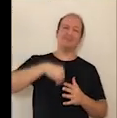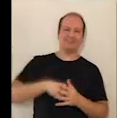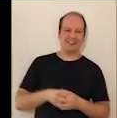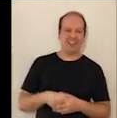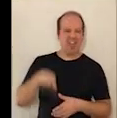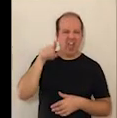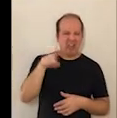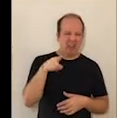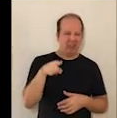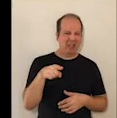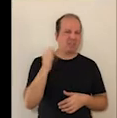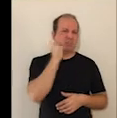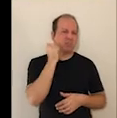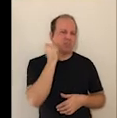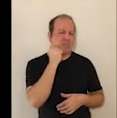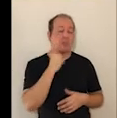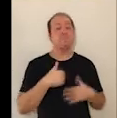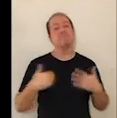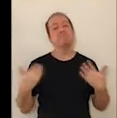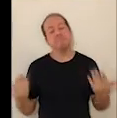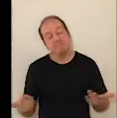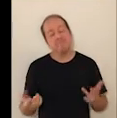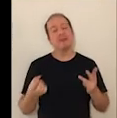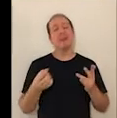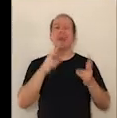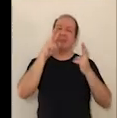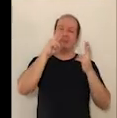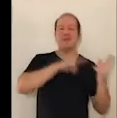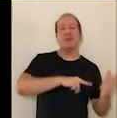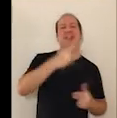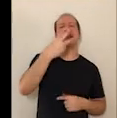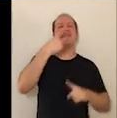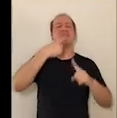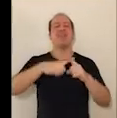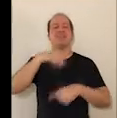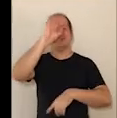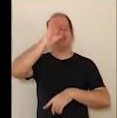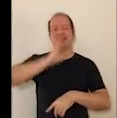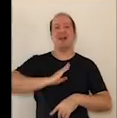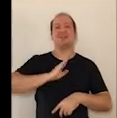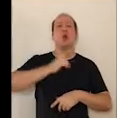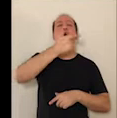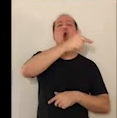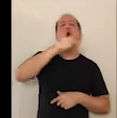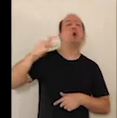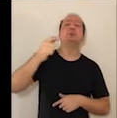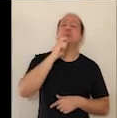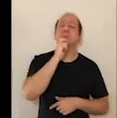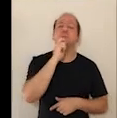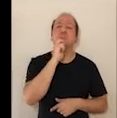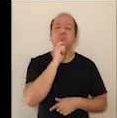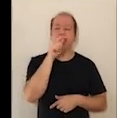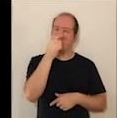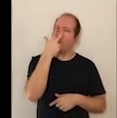A minha noiva, aquela pervertida. Ah, dormiu com o senhor 3 vezes de graça, coisa que ela nunca fez com nenhum dos outros